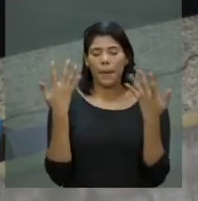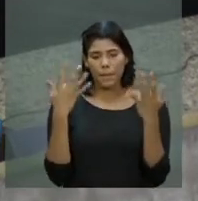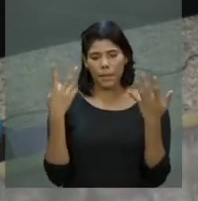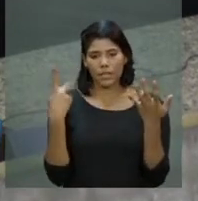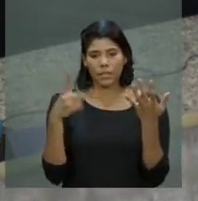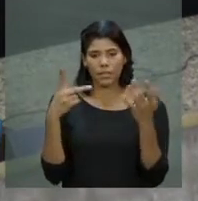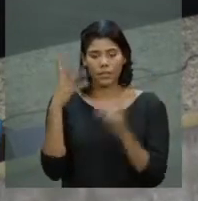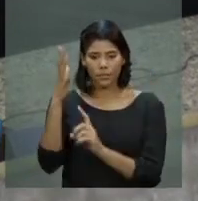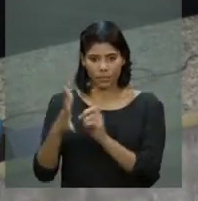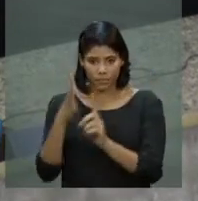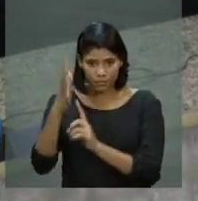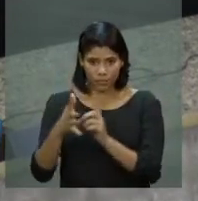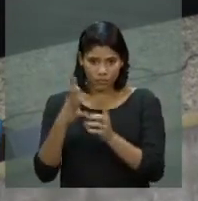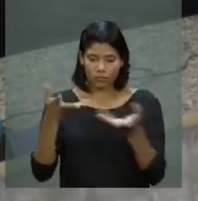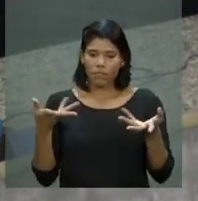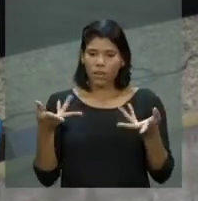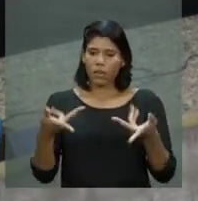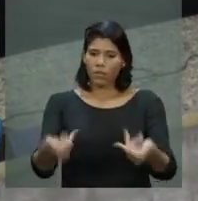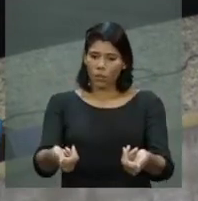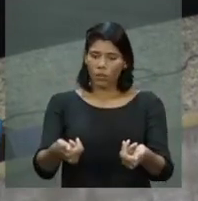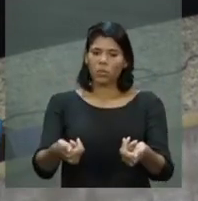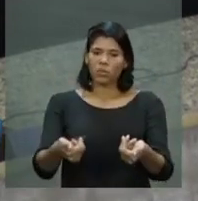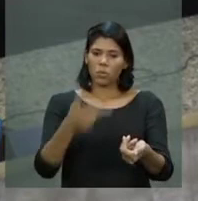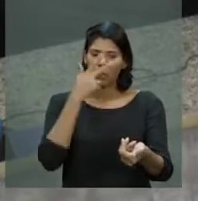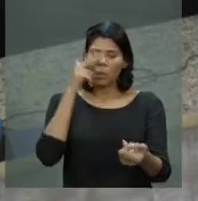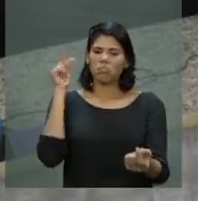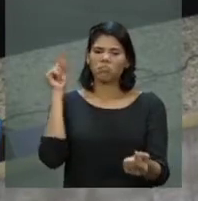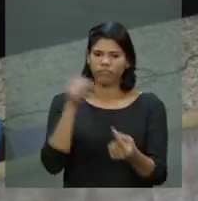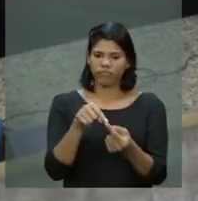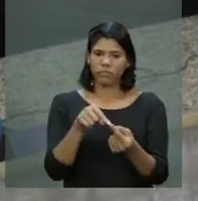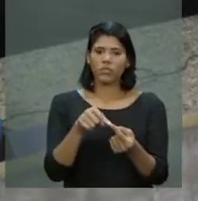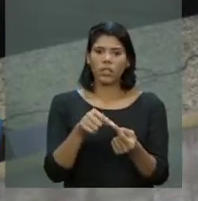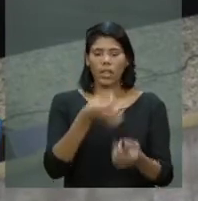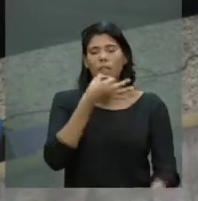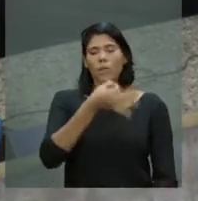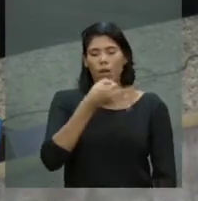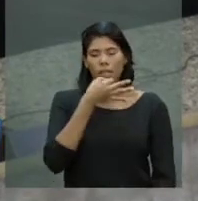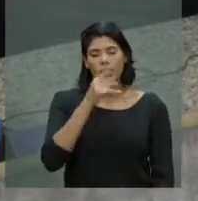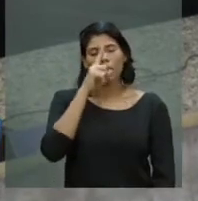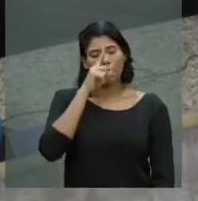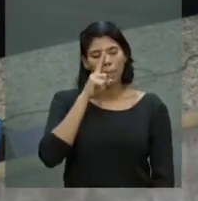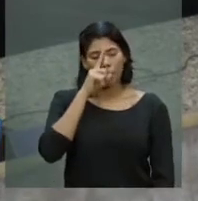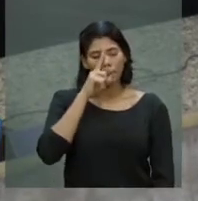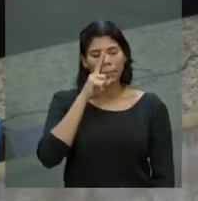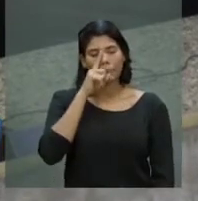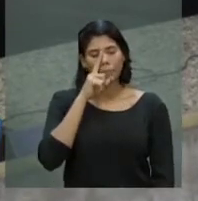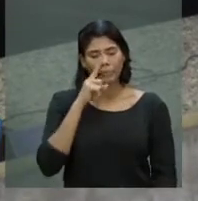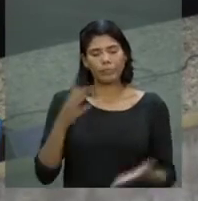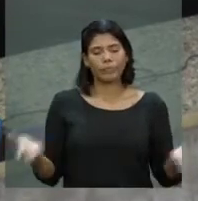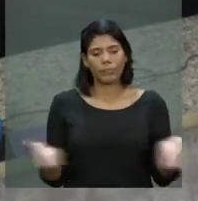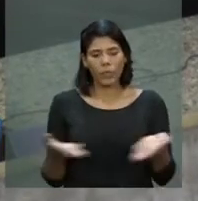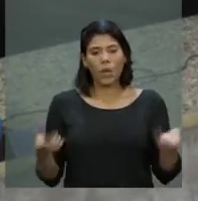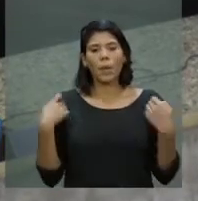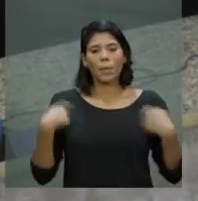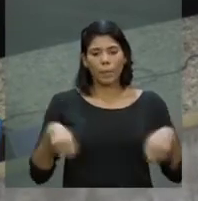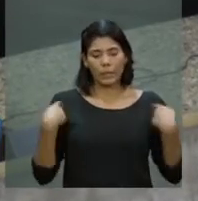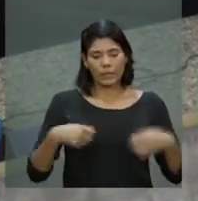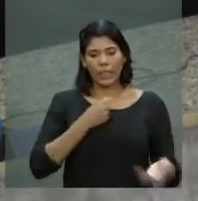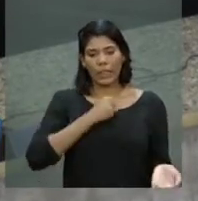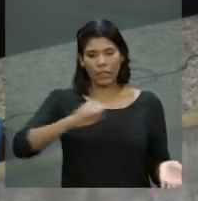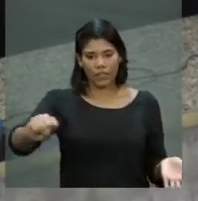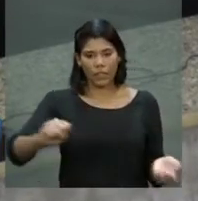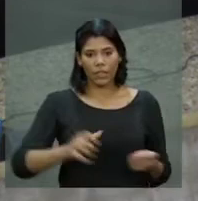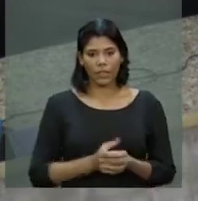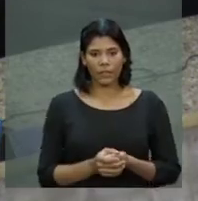está mais do que atual e preciso, a democracia está em risco. E nós precisamos enfrentar esse debate de